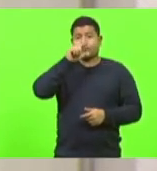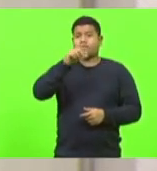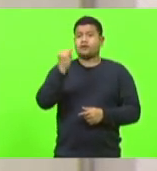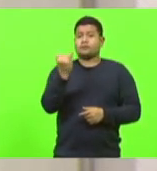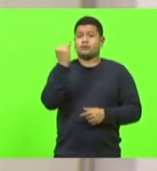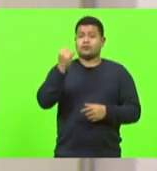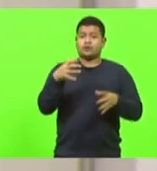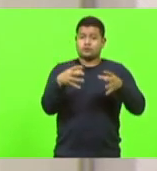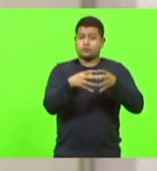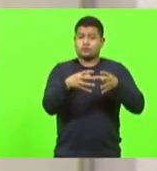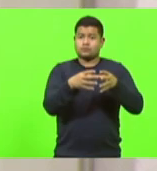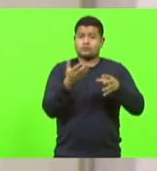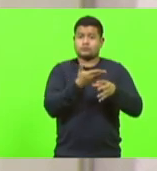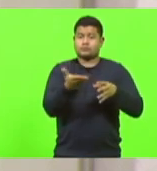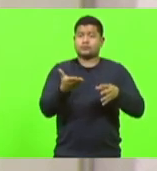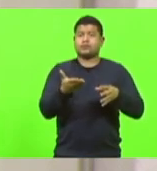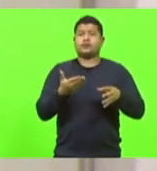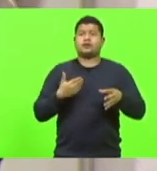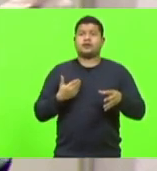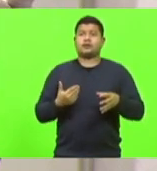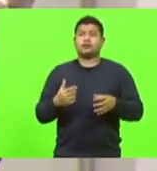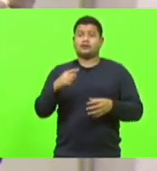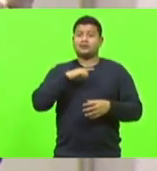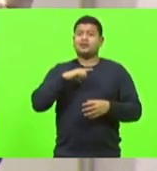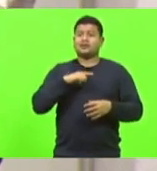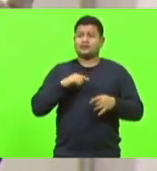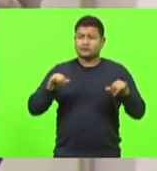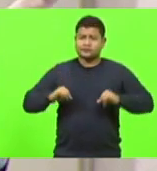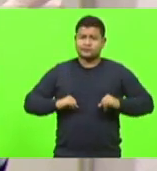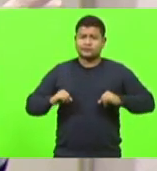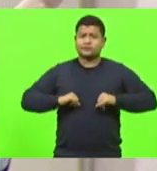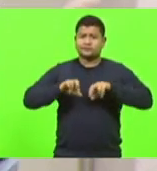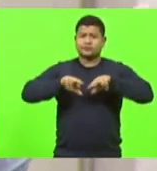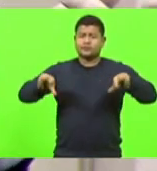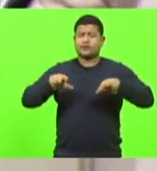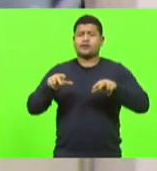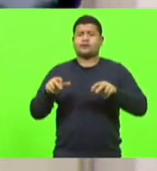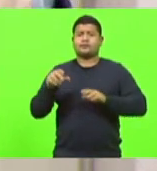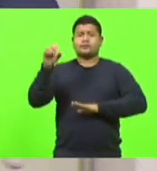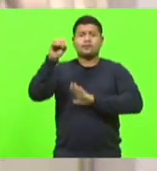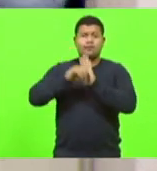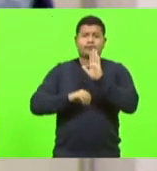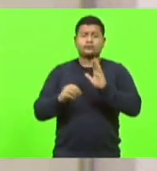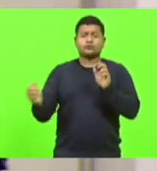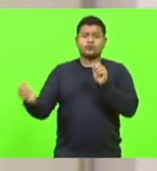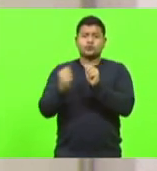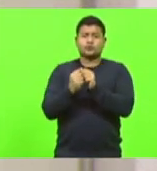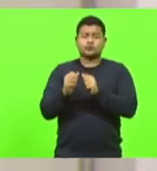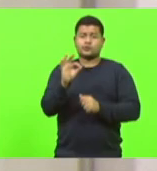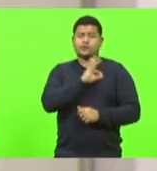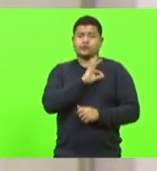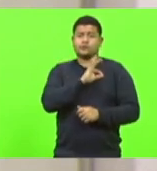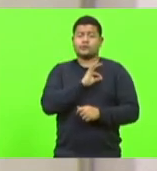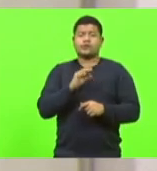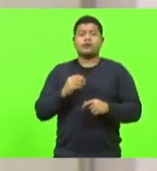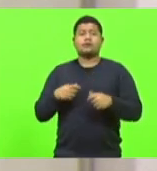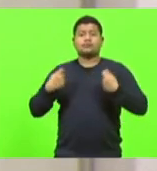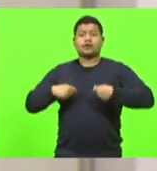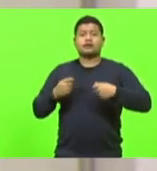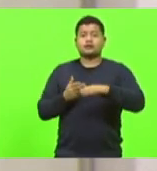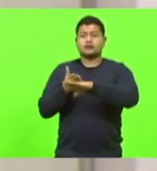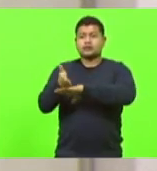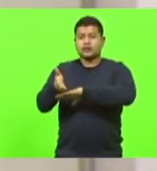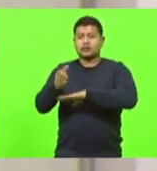né as agressões diárias que diversos oficiais sofrem ao lado e quando cumprir as ordens